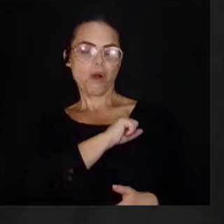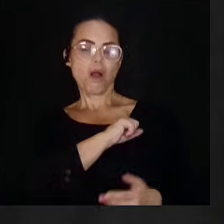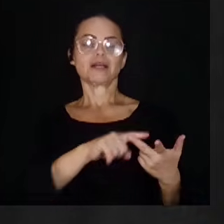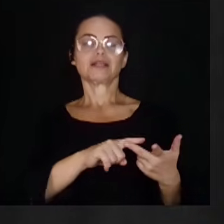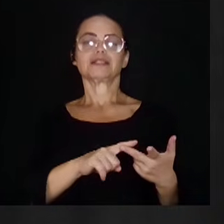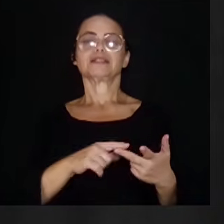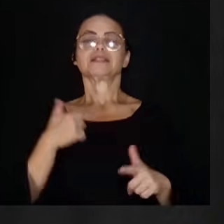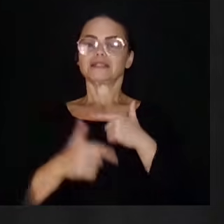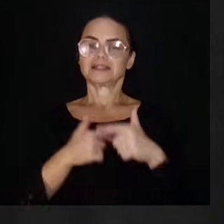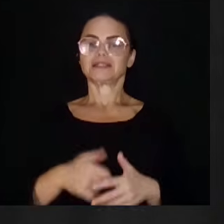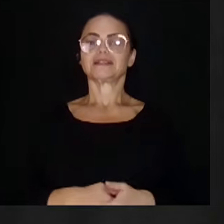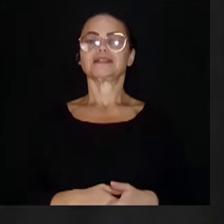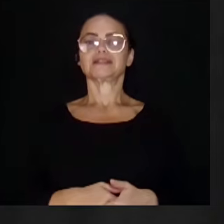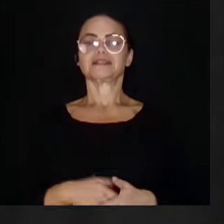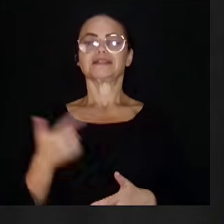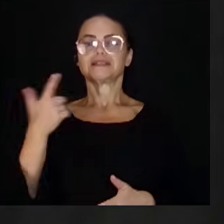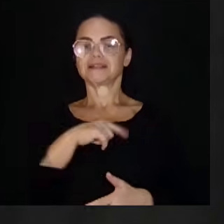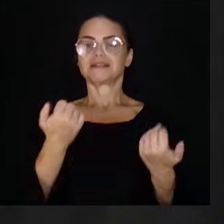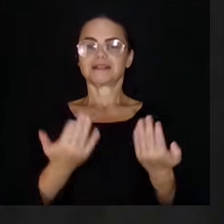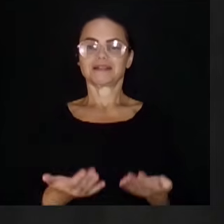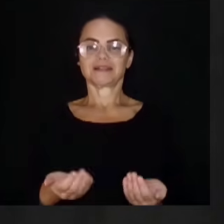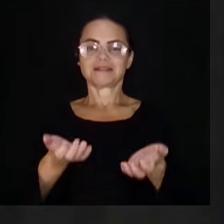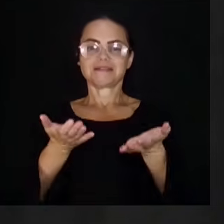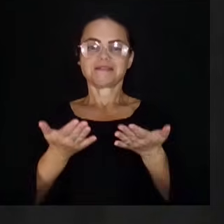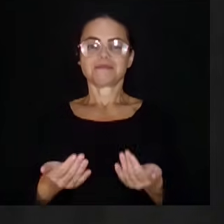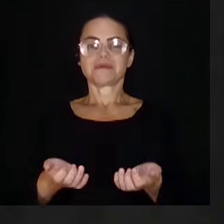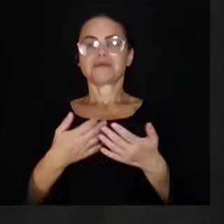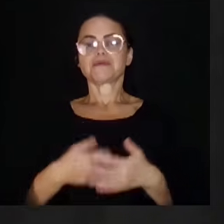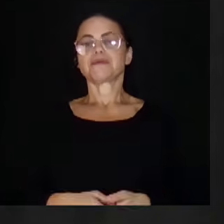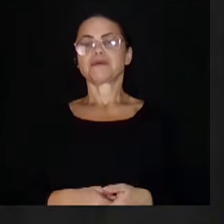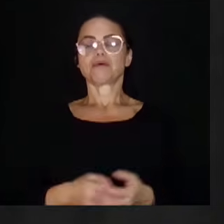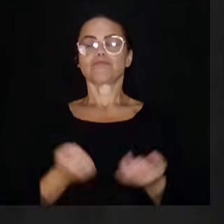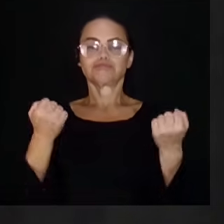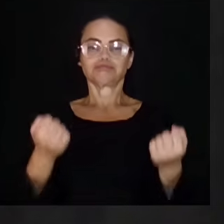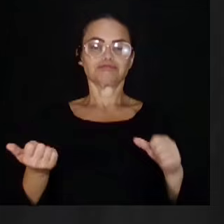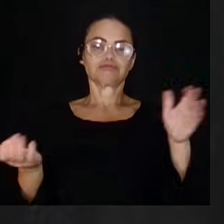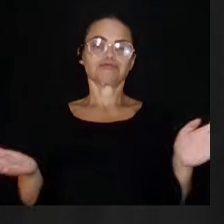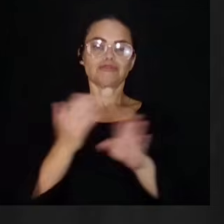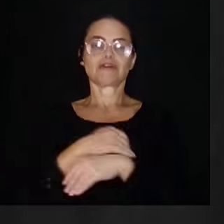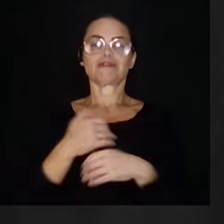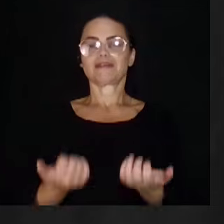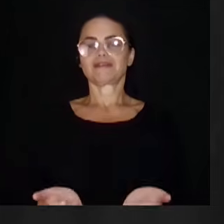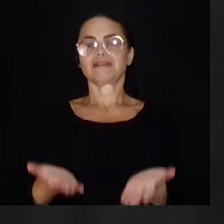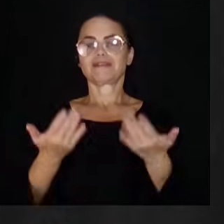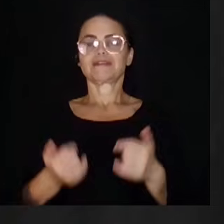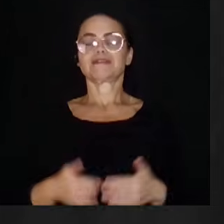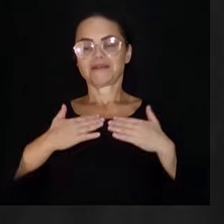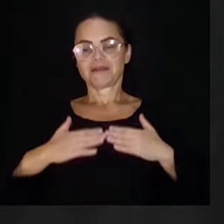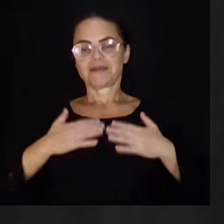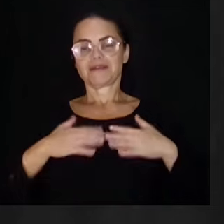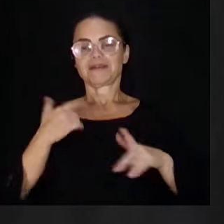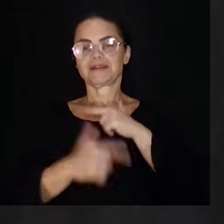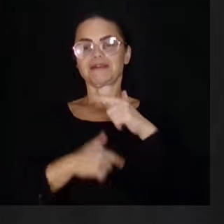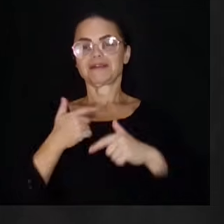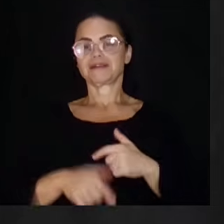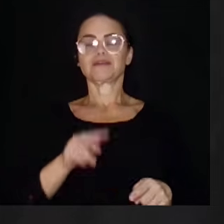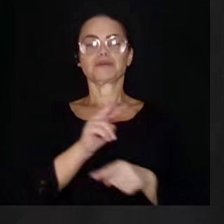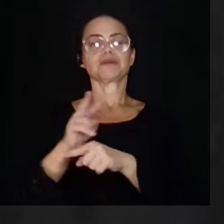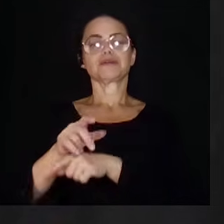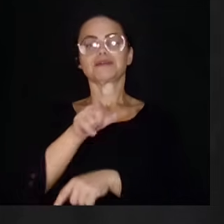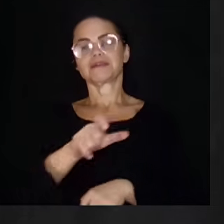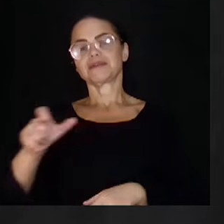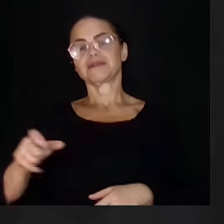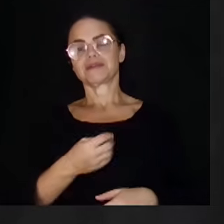que consegue ser um pouco mais leve. O fardo fica mais leve. E aí fica muito mais tranquilo trabalhar, porque a gente cuida de vidas, né? Tô falando do meu